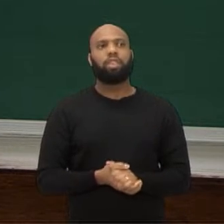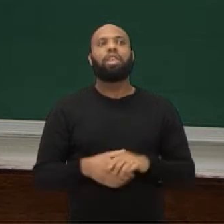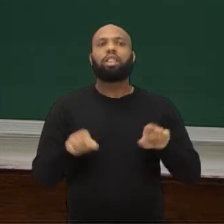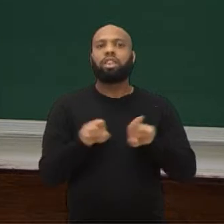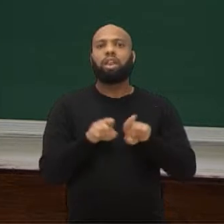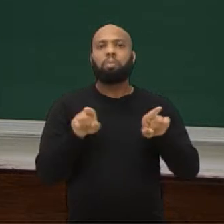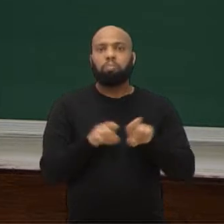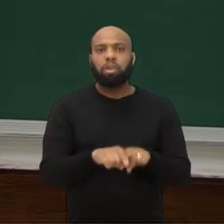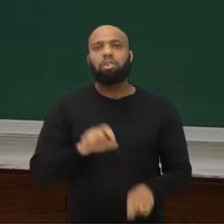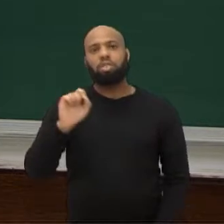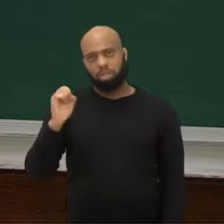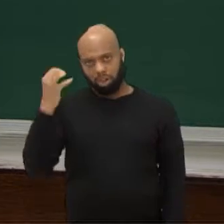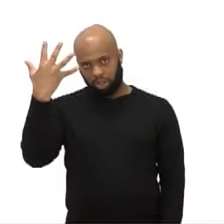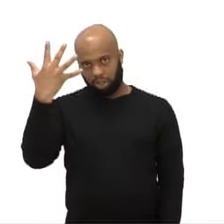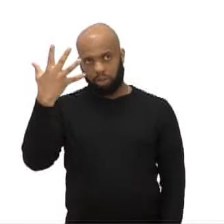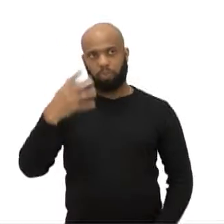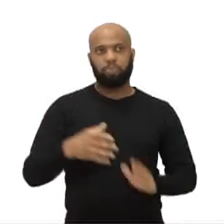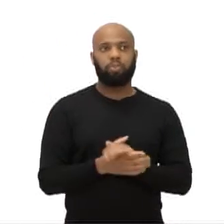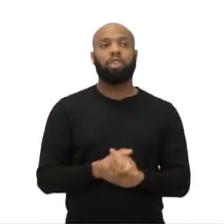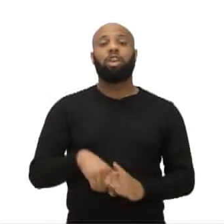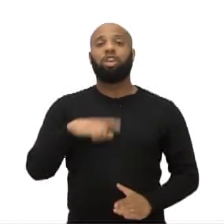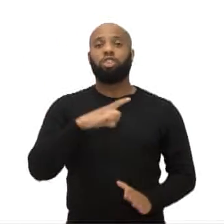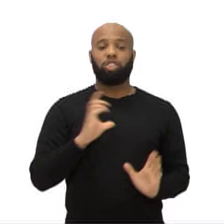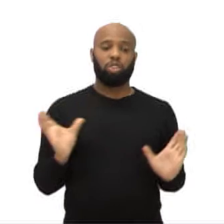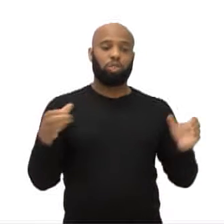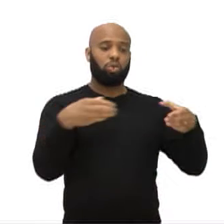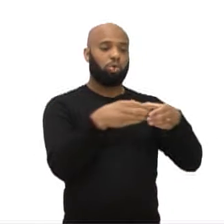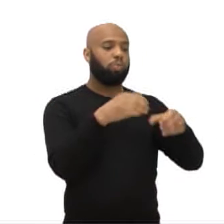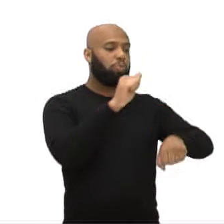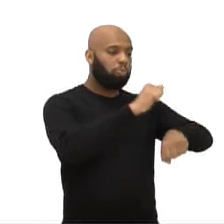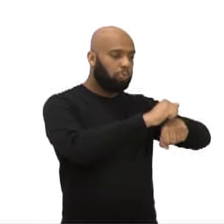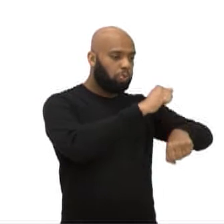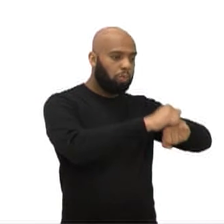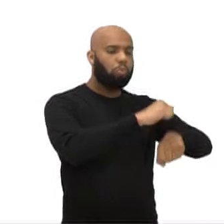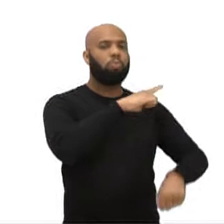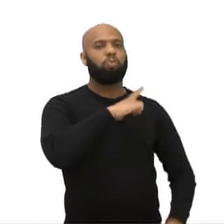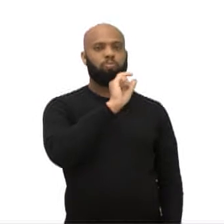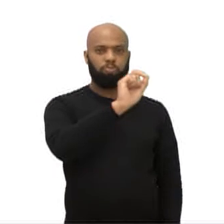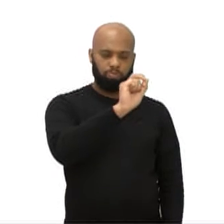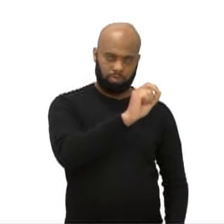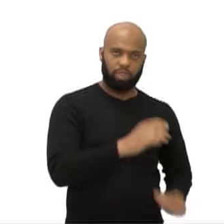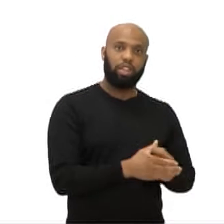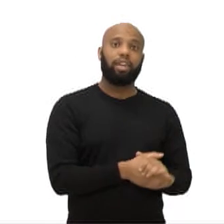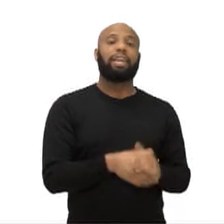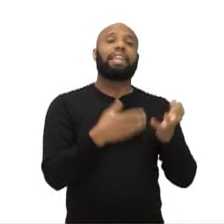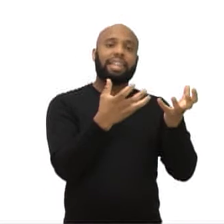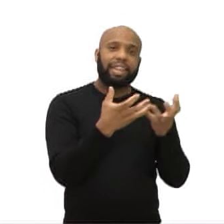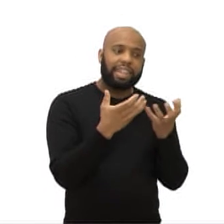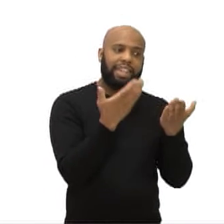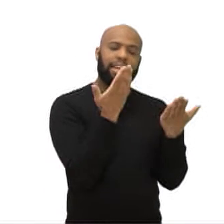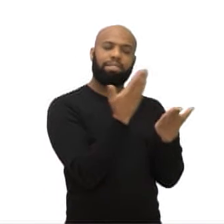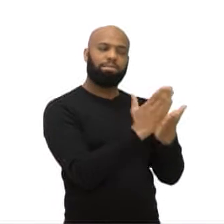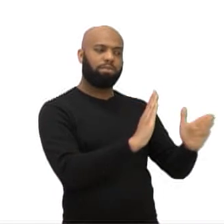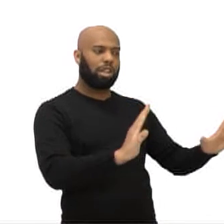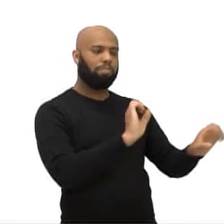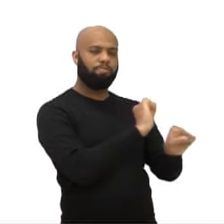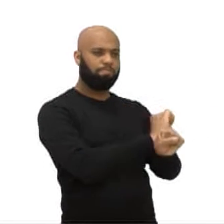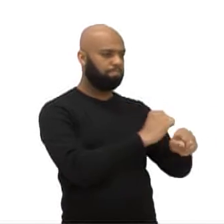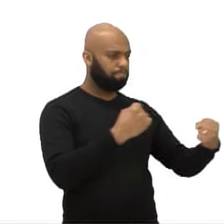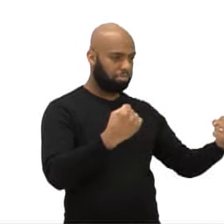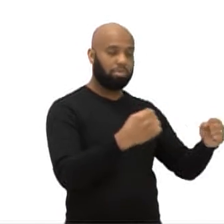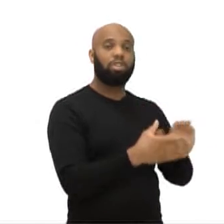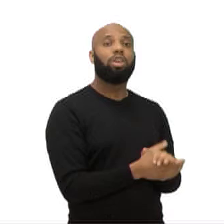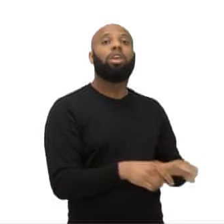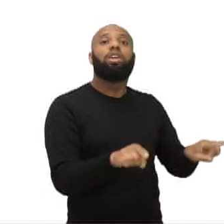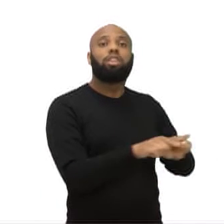Ainda, o que nós temos aqui? Para os mais pobres, nós vamos ter o quê? Nós vamos ter o desejo de acabar com a escravidão, de ter seu pedaço